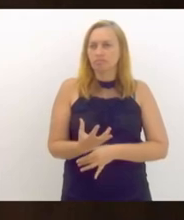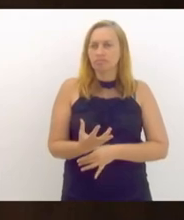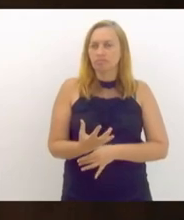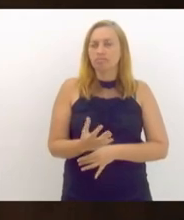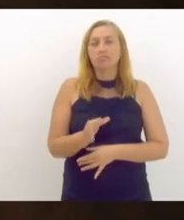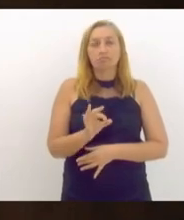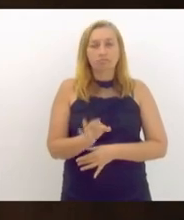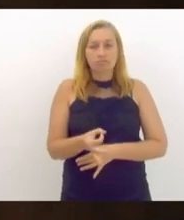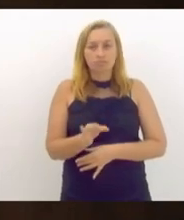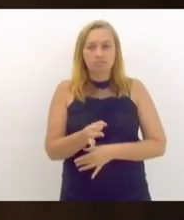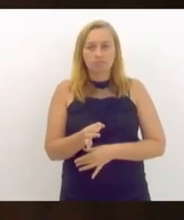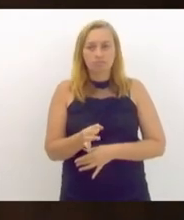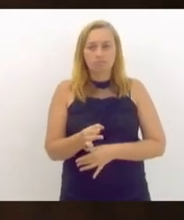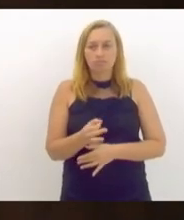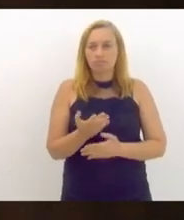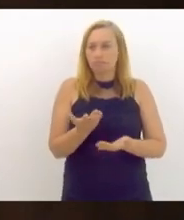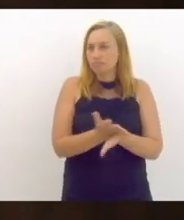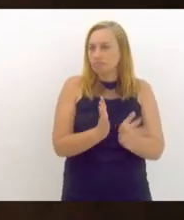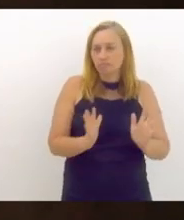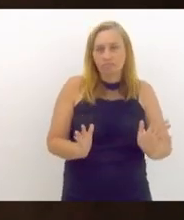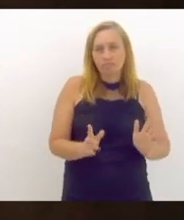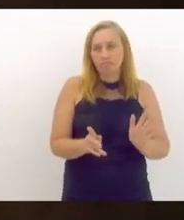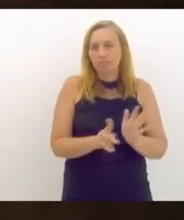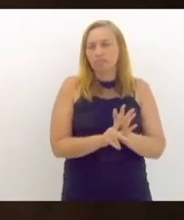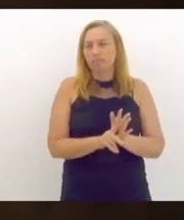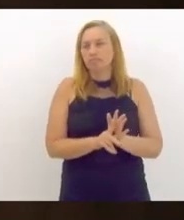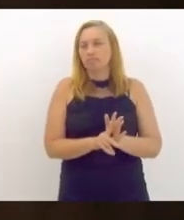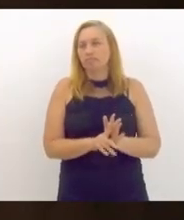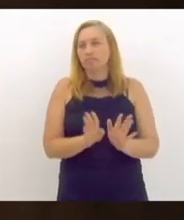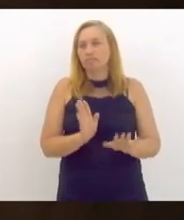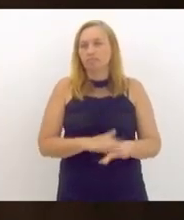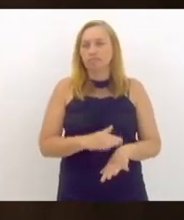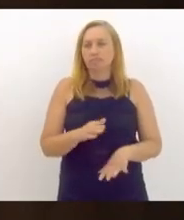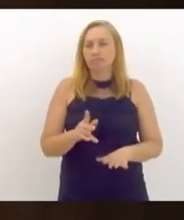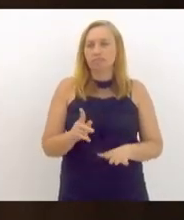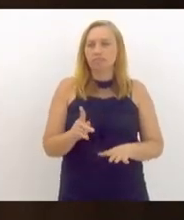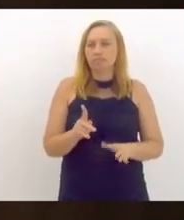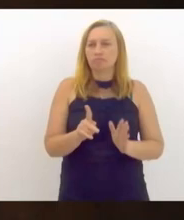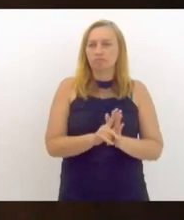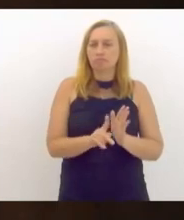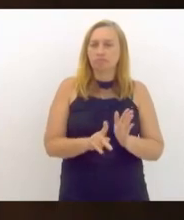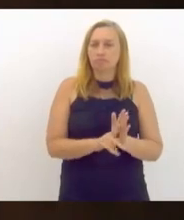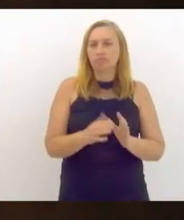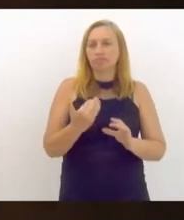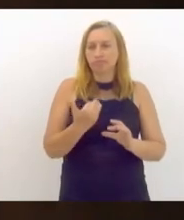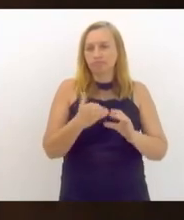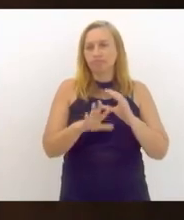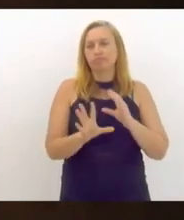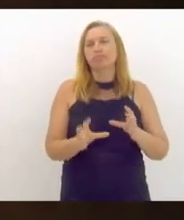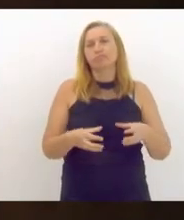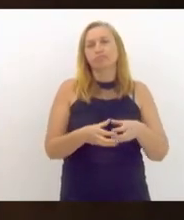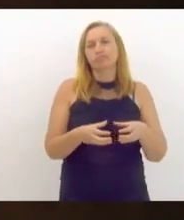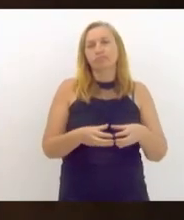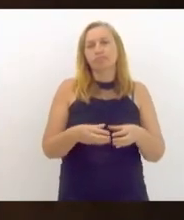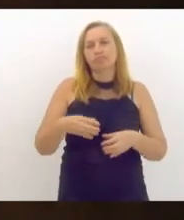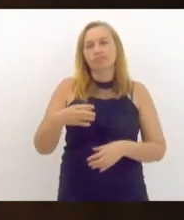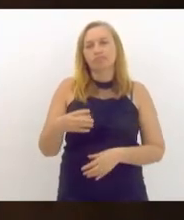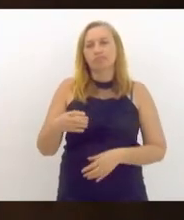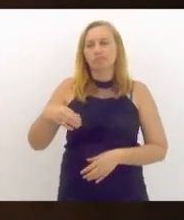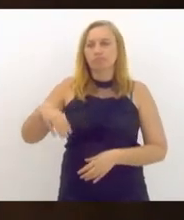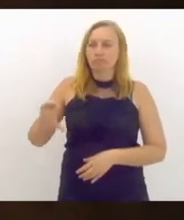de fato, mata o projeto e vai ser mais um projeto que a gente vai ter que enviar para a comissão do Carlos Mink, do